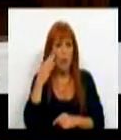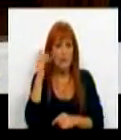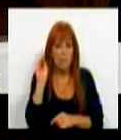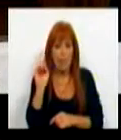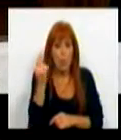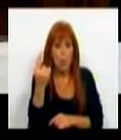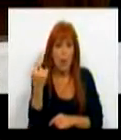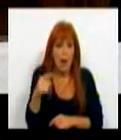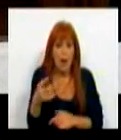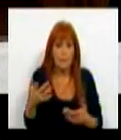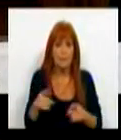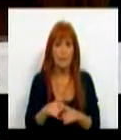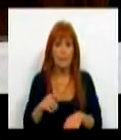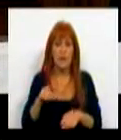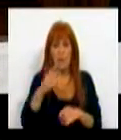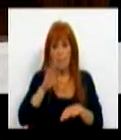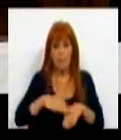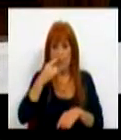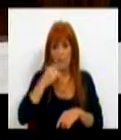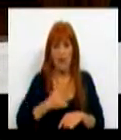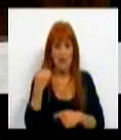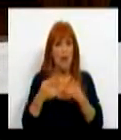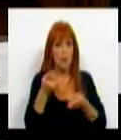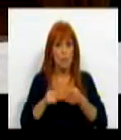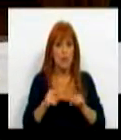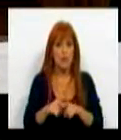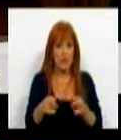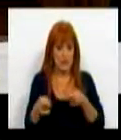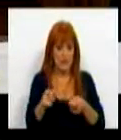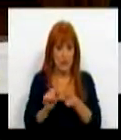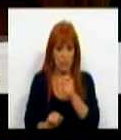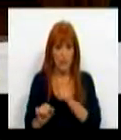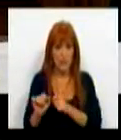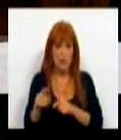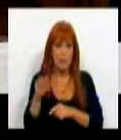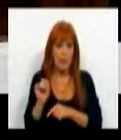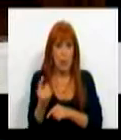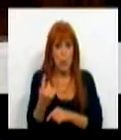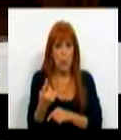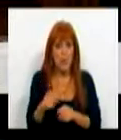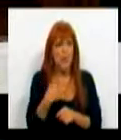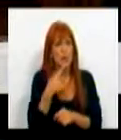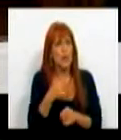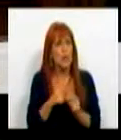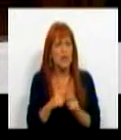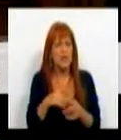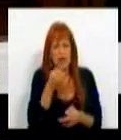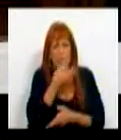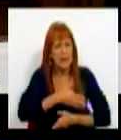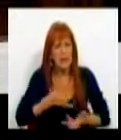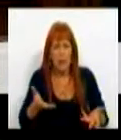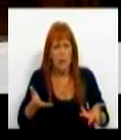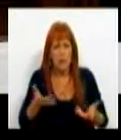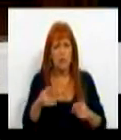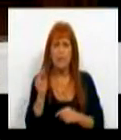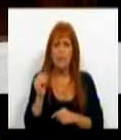banco que, por falhas, algumas das quais de gestão, foi um banco, como é que eu ia dizer, desperdiçado.